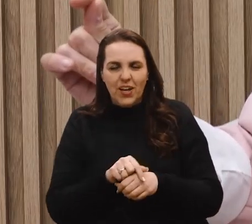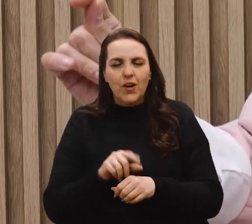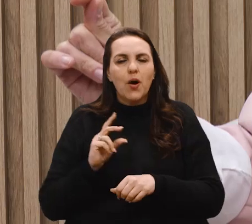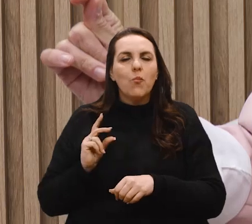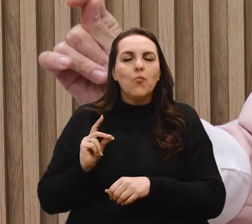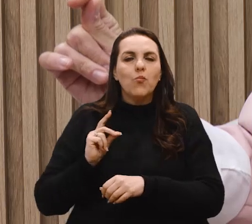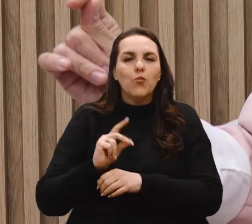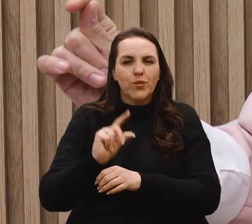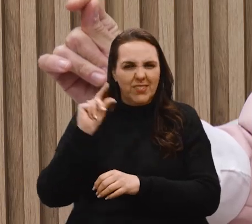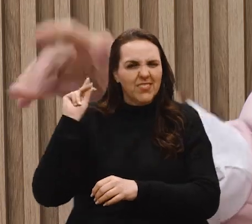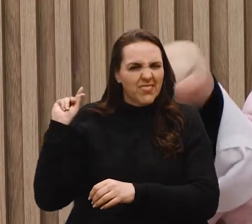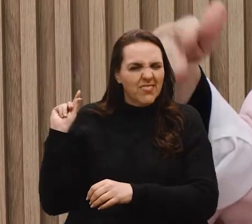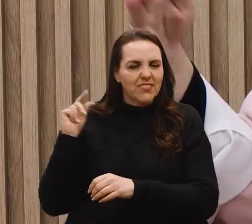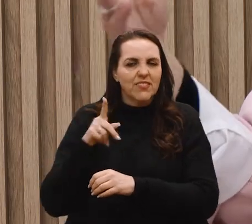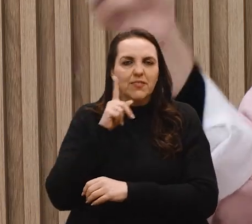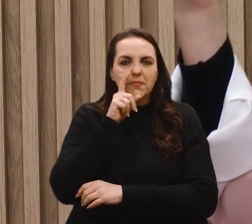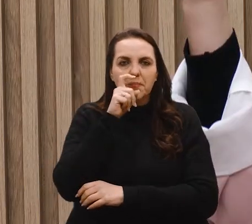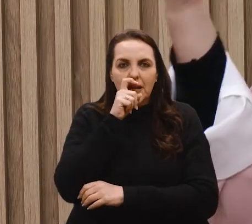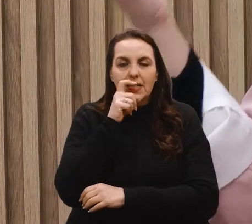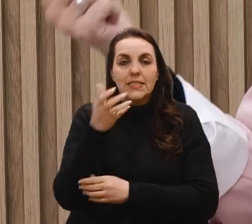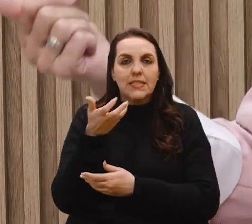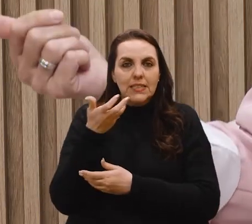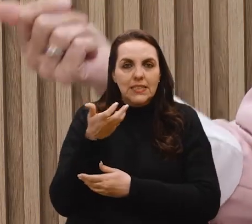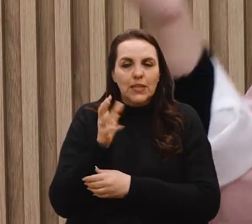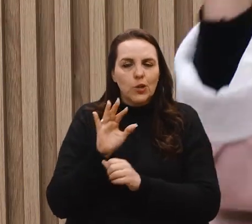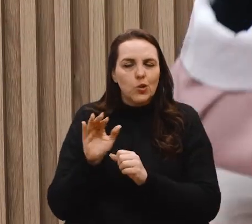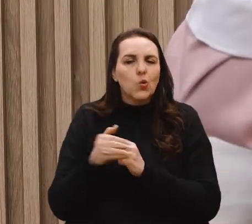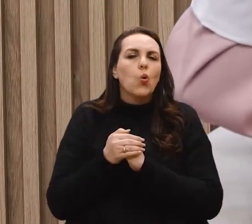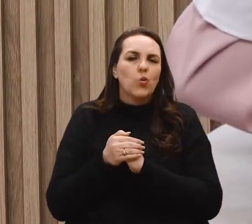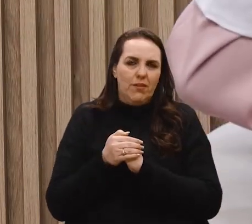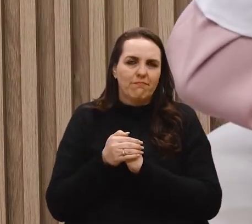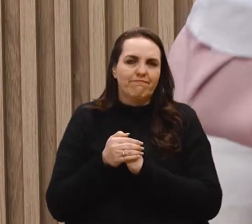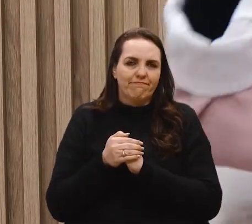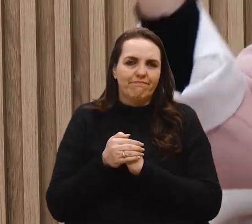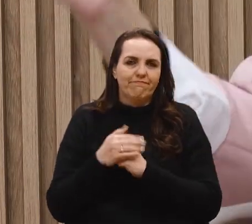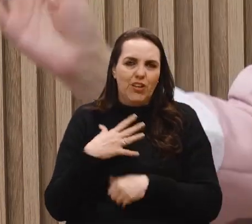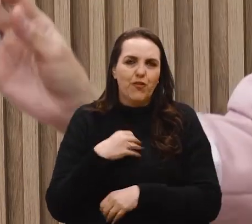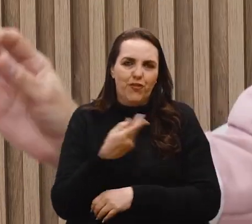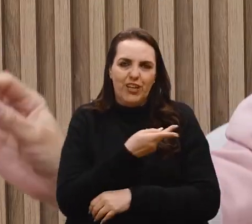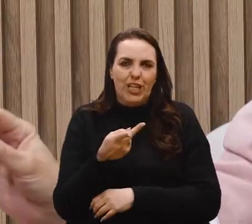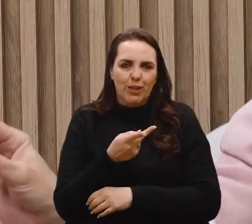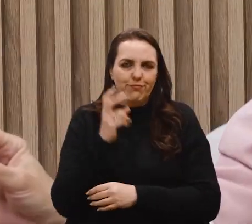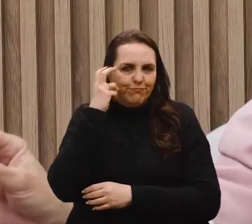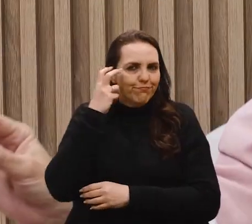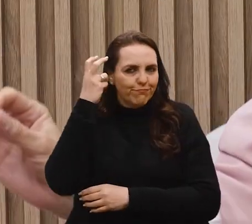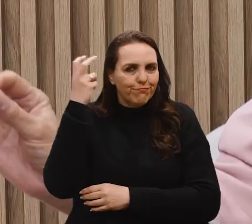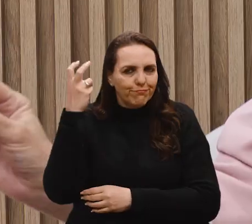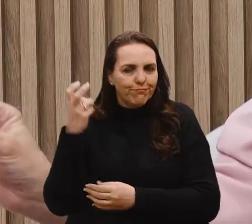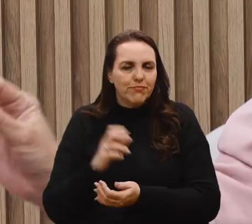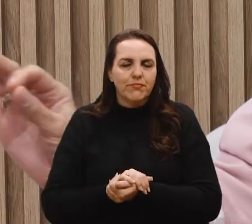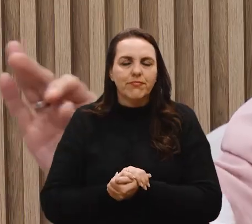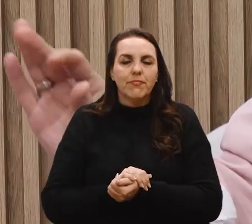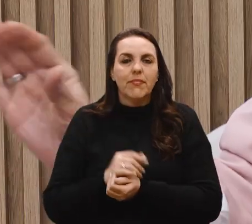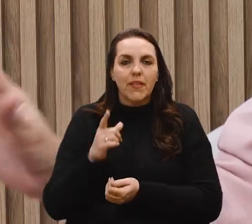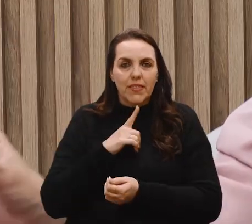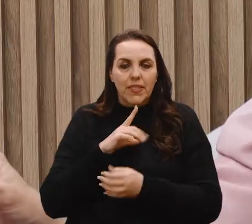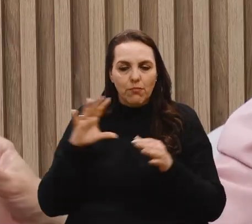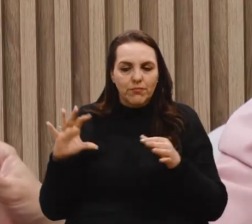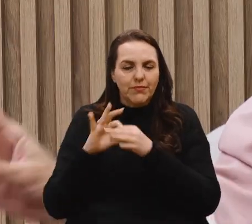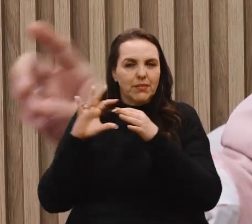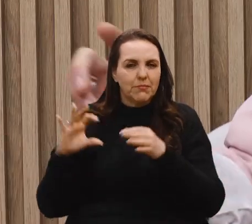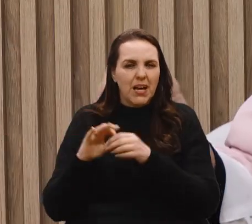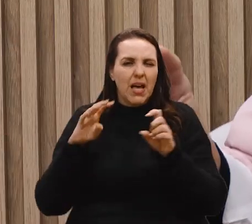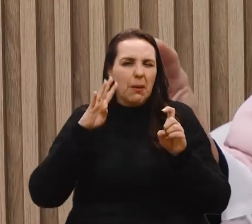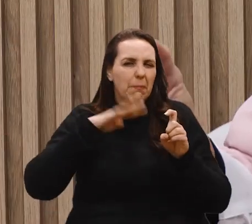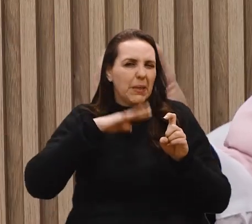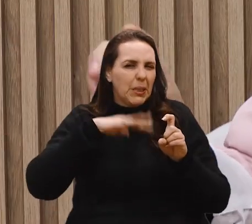os muitos pais esconder isso. Isso. E a gente tem muita associação, alguns mitos,